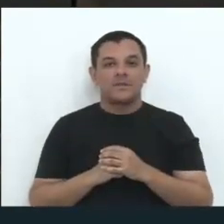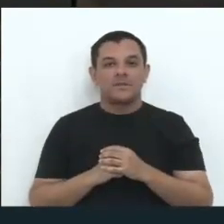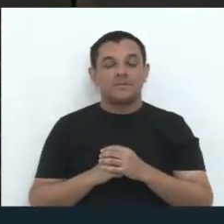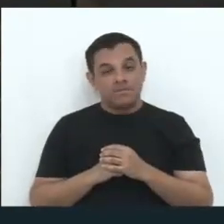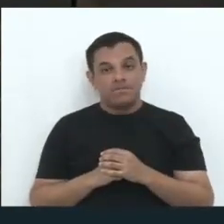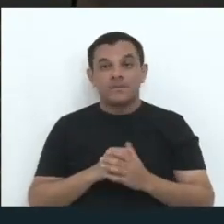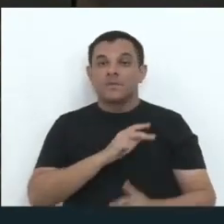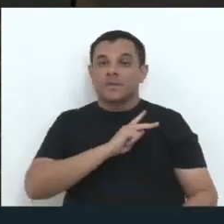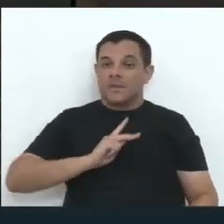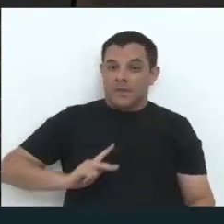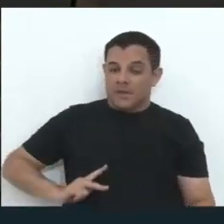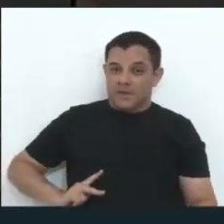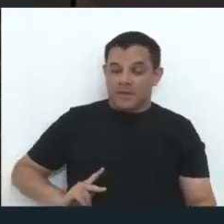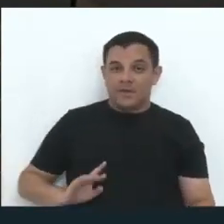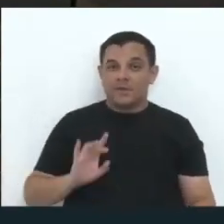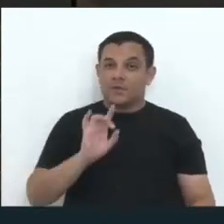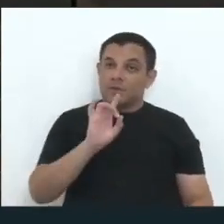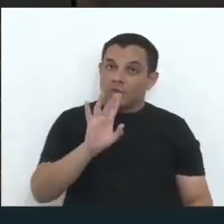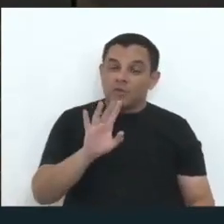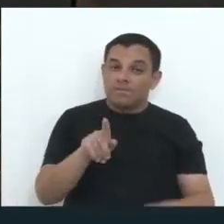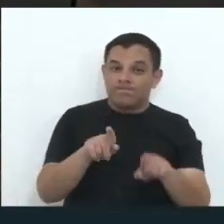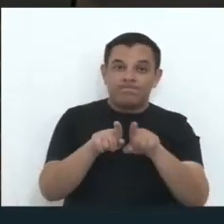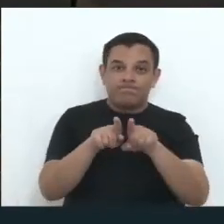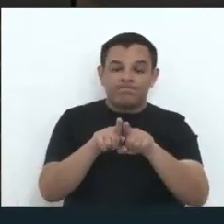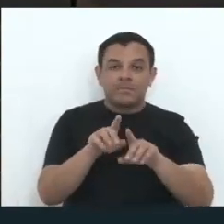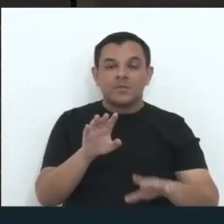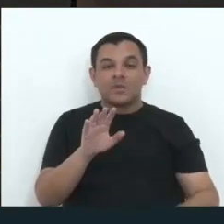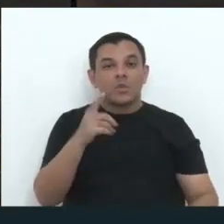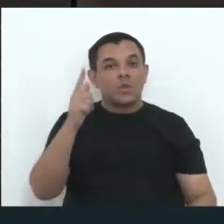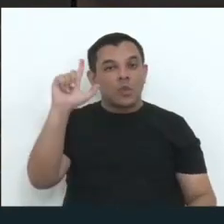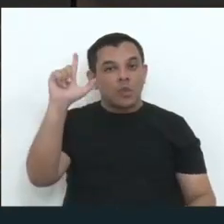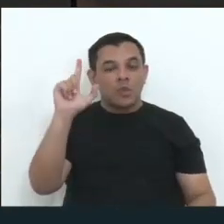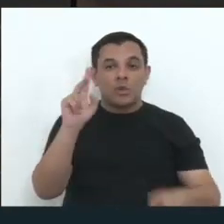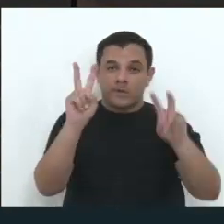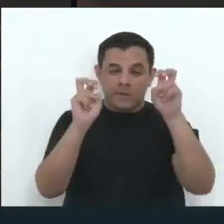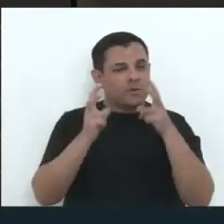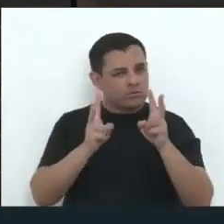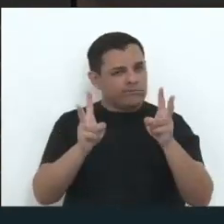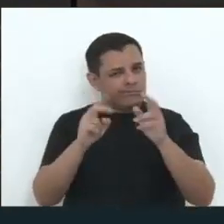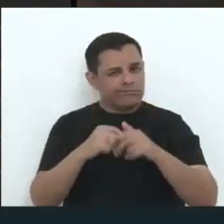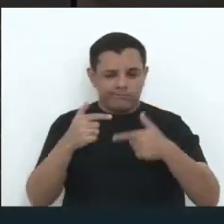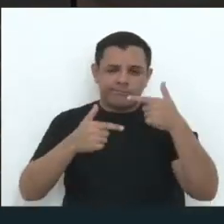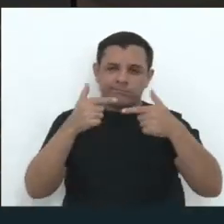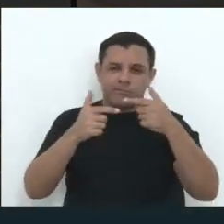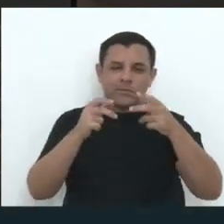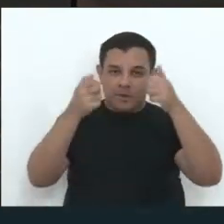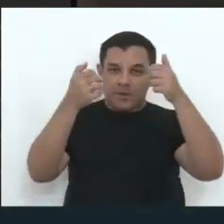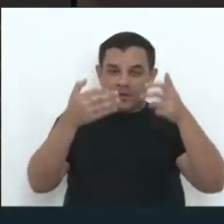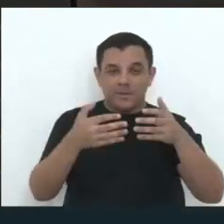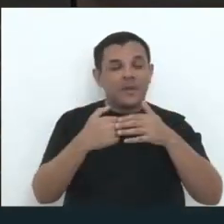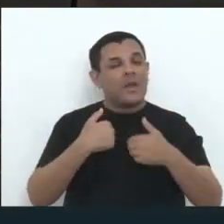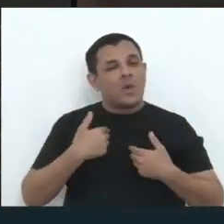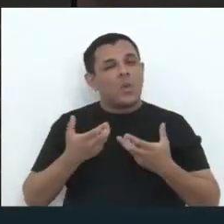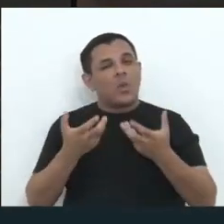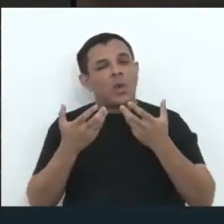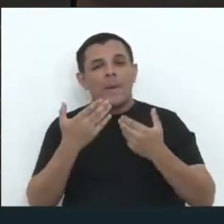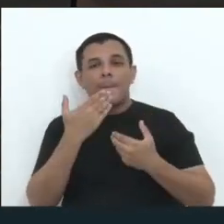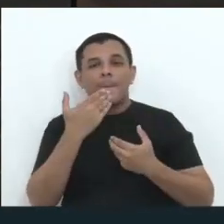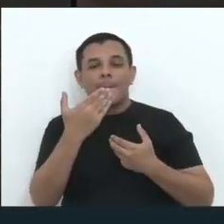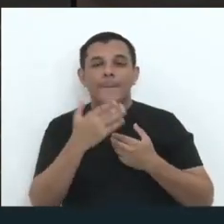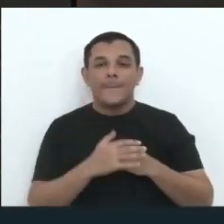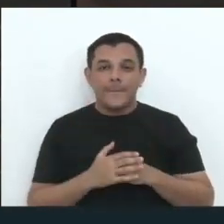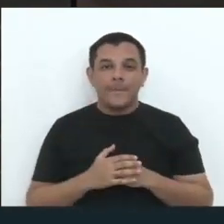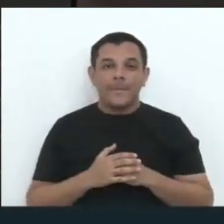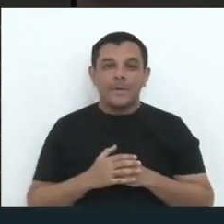presidente, só para que a gente também continue dando sequência aqui nos trabalhos, né? Eu gostaria de pedir pela